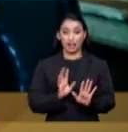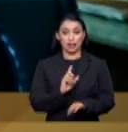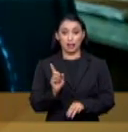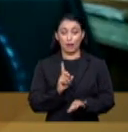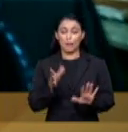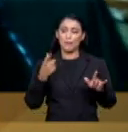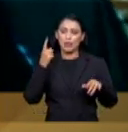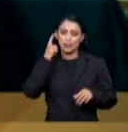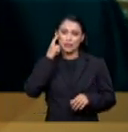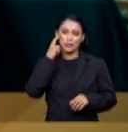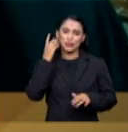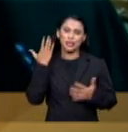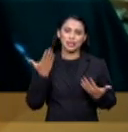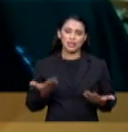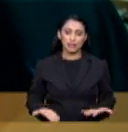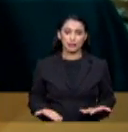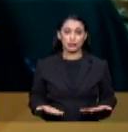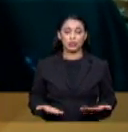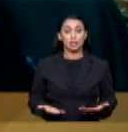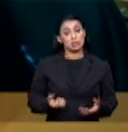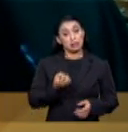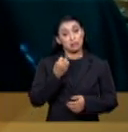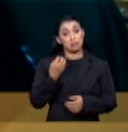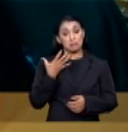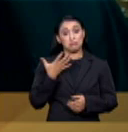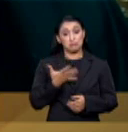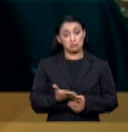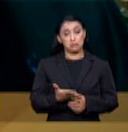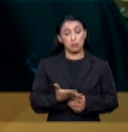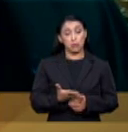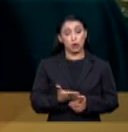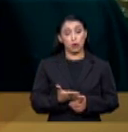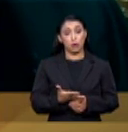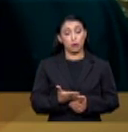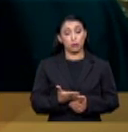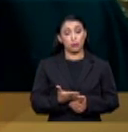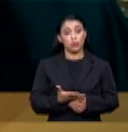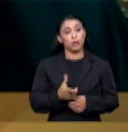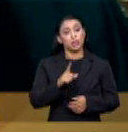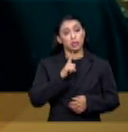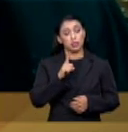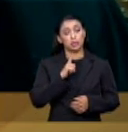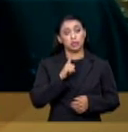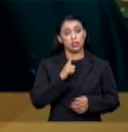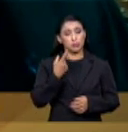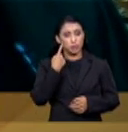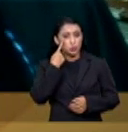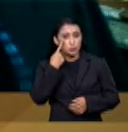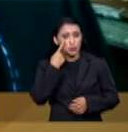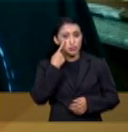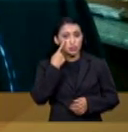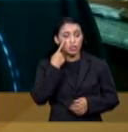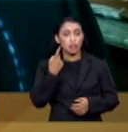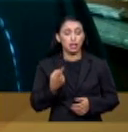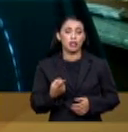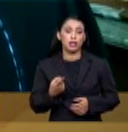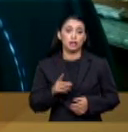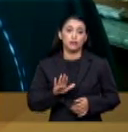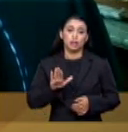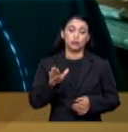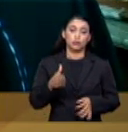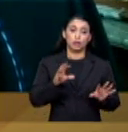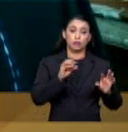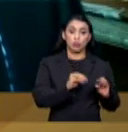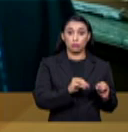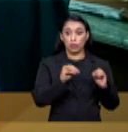mas eu penso que seria mais concentrante, e é o que nós temos observado, né? Ah, quando há